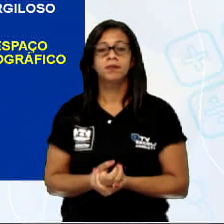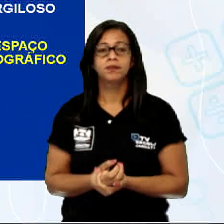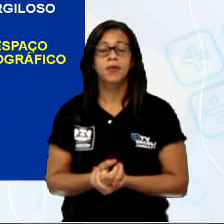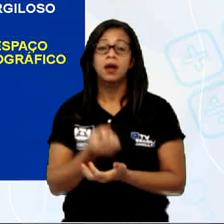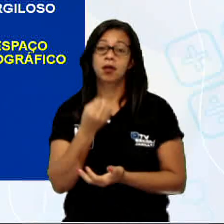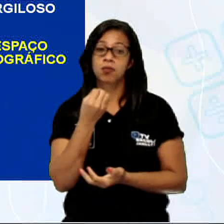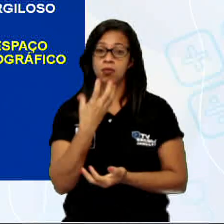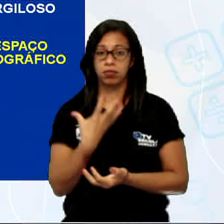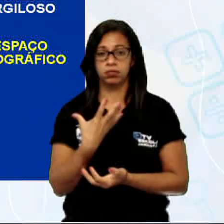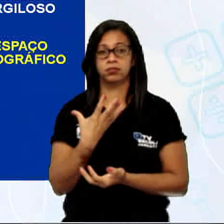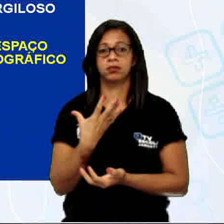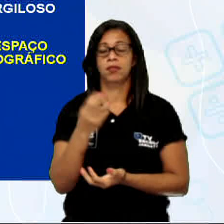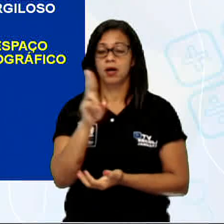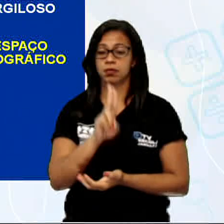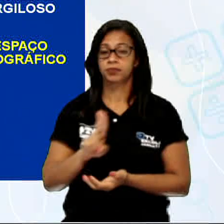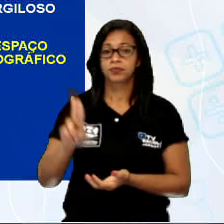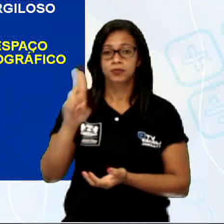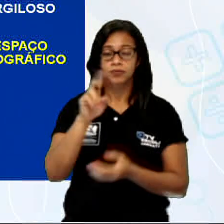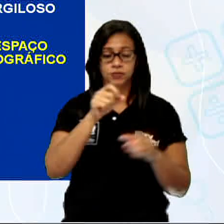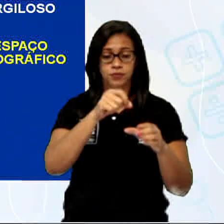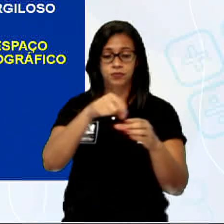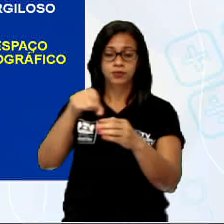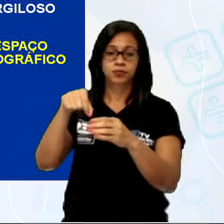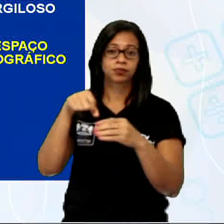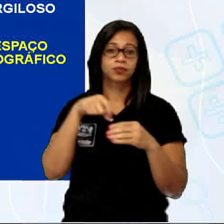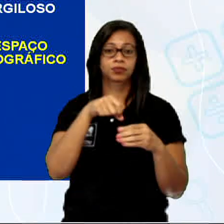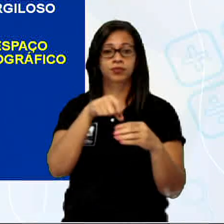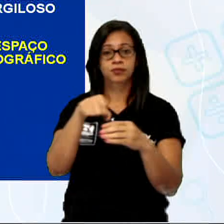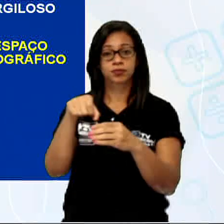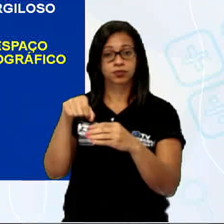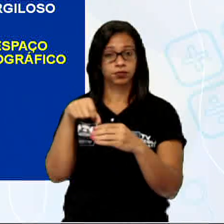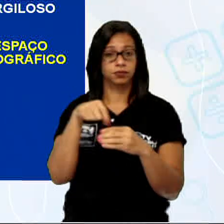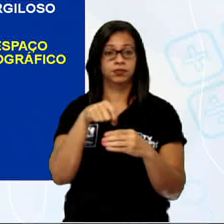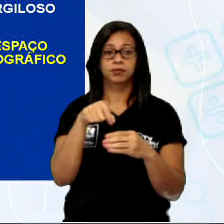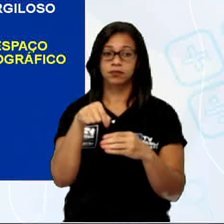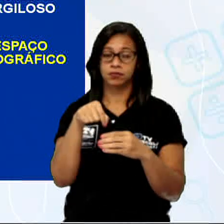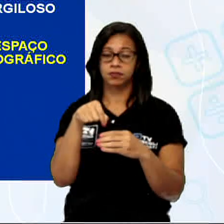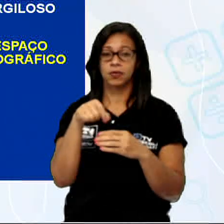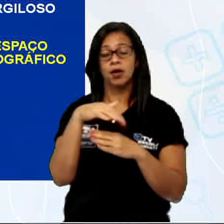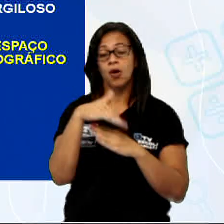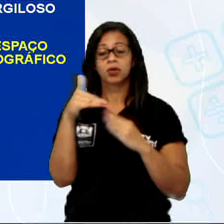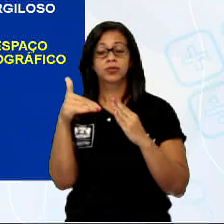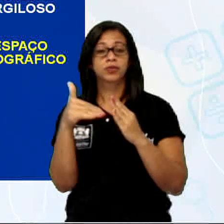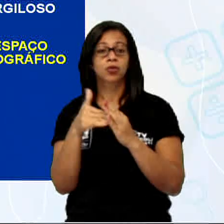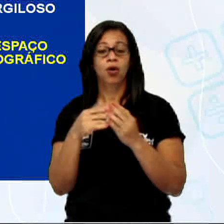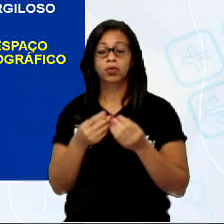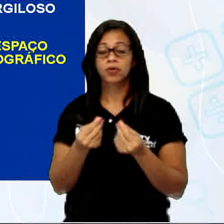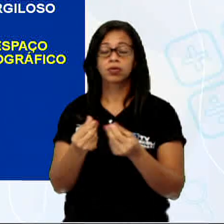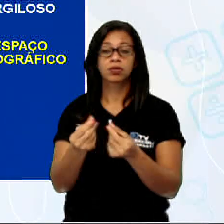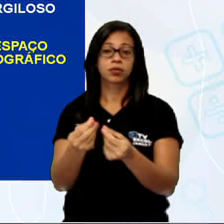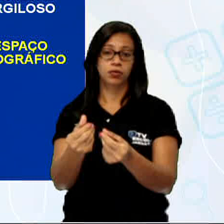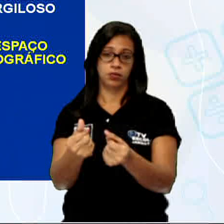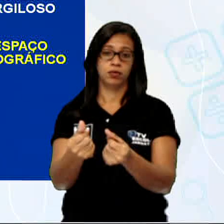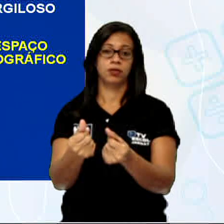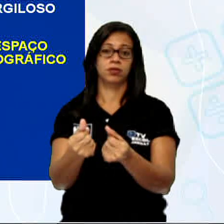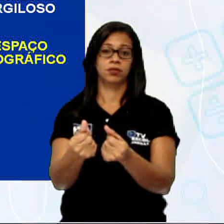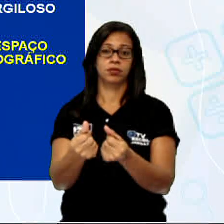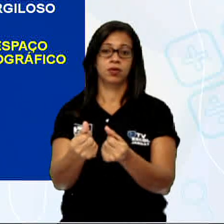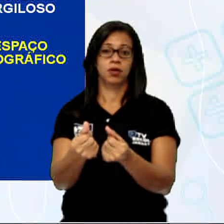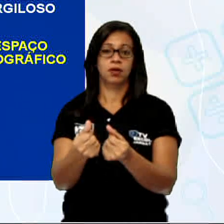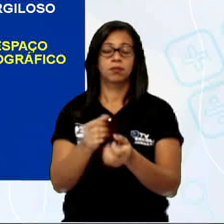solos, dependendo da presença dos minerais necessários, pode-se ter a prática do